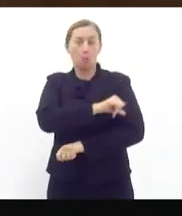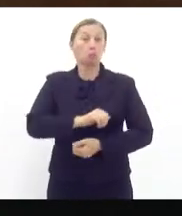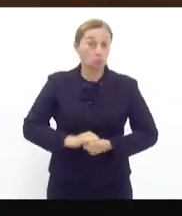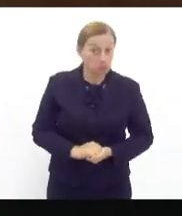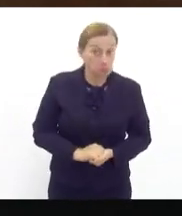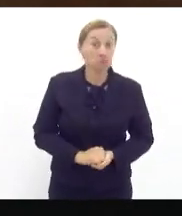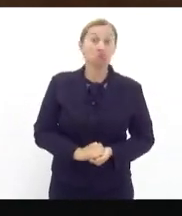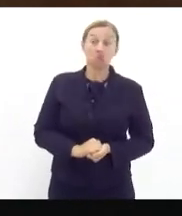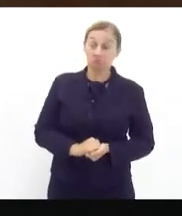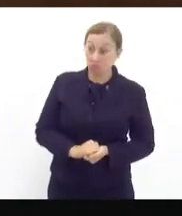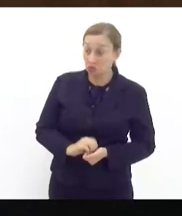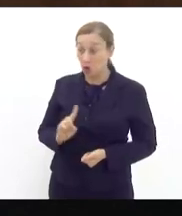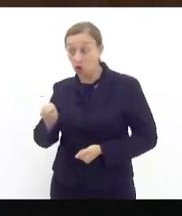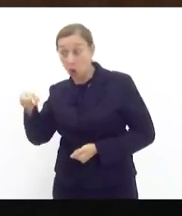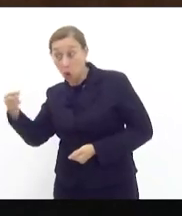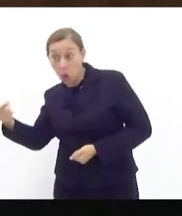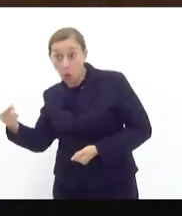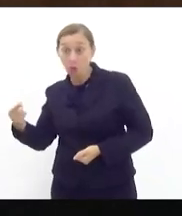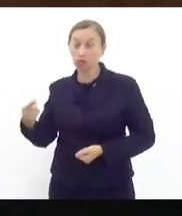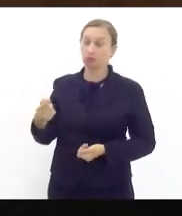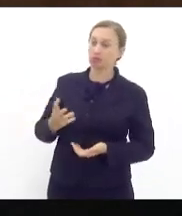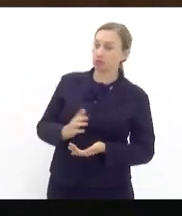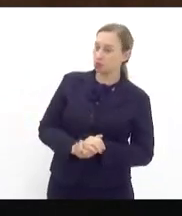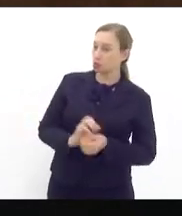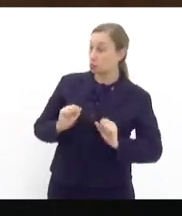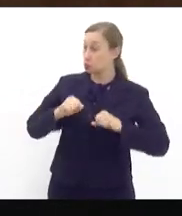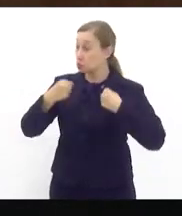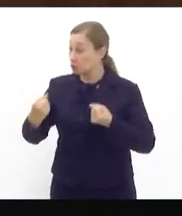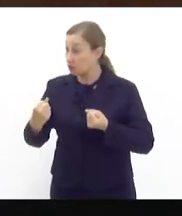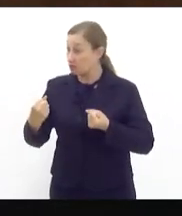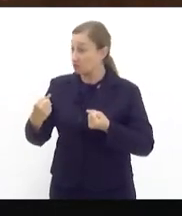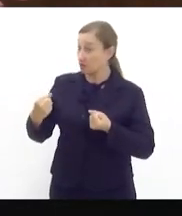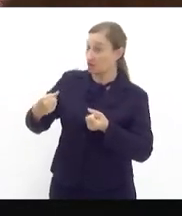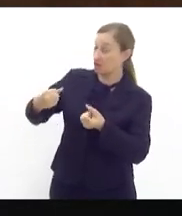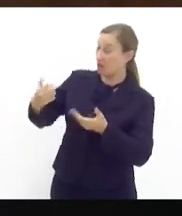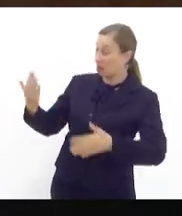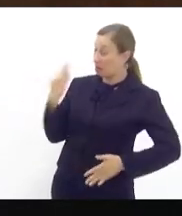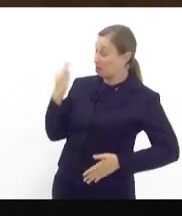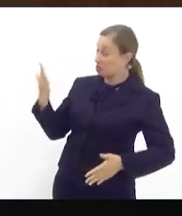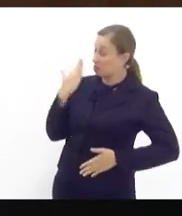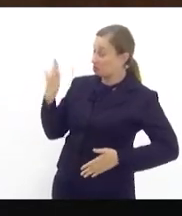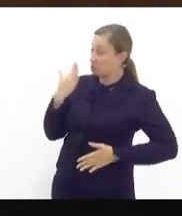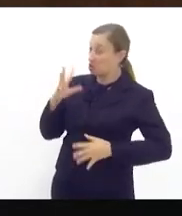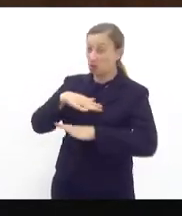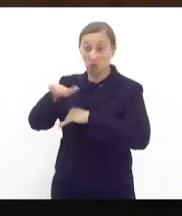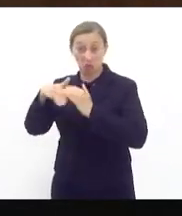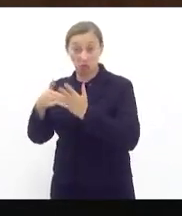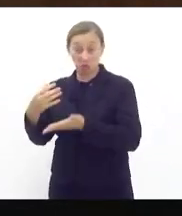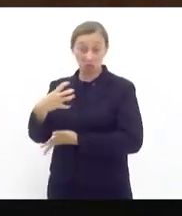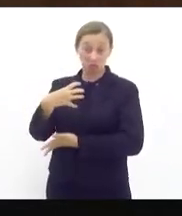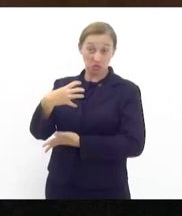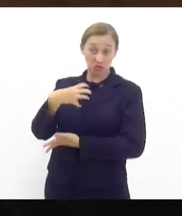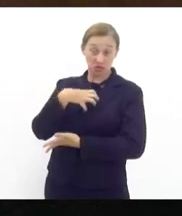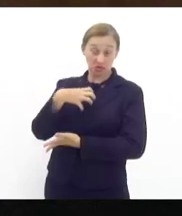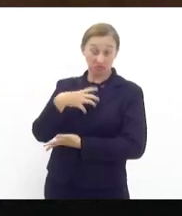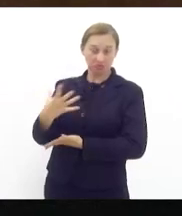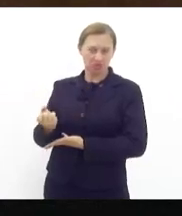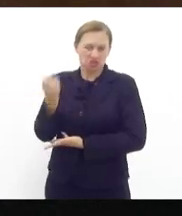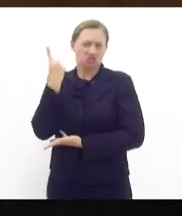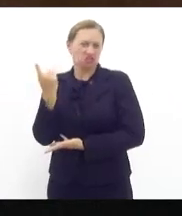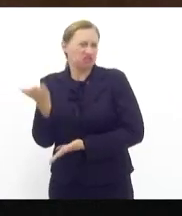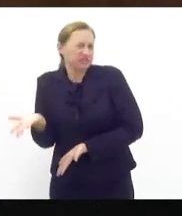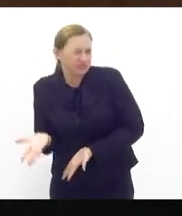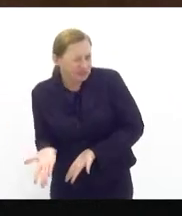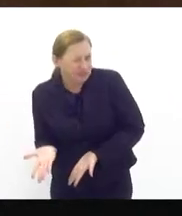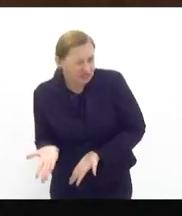e entre outros que defende a balbúrdia em todos os sentidos causa estranheza